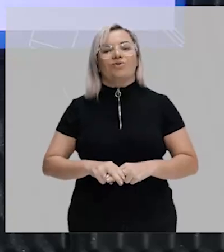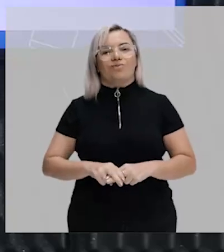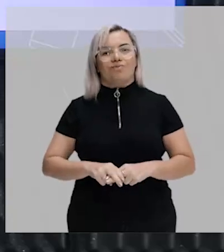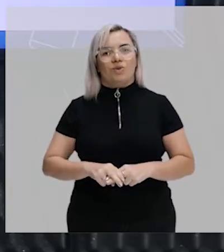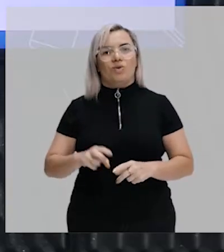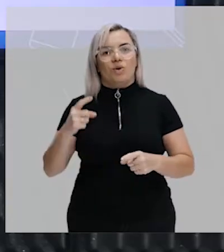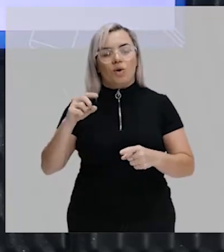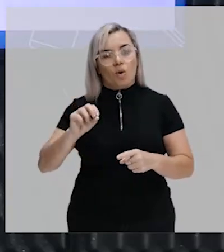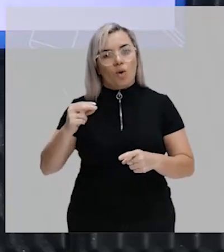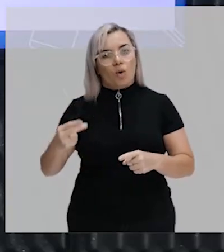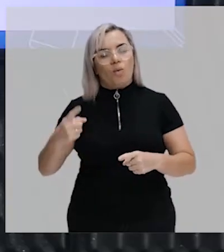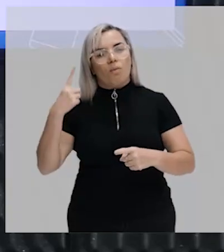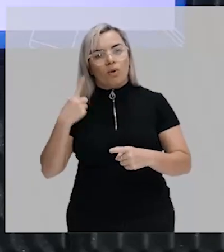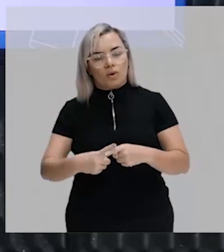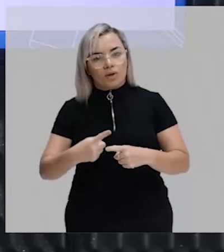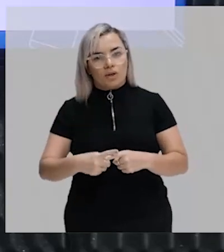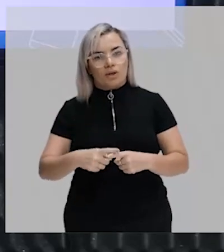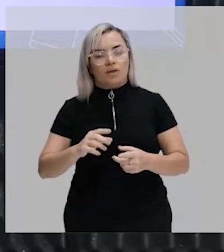tá? Ou a causa